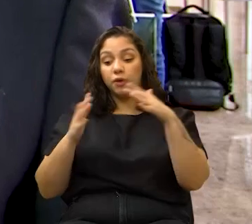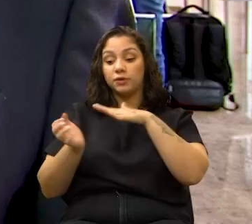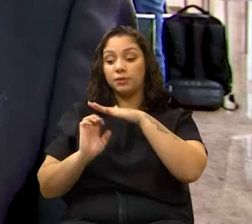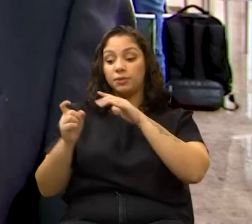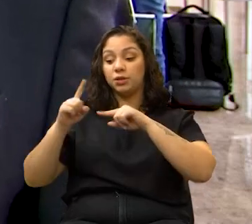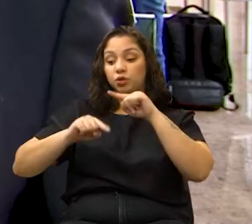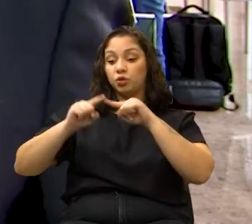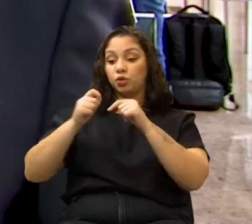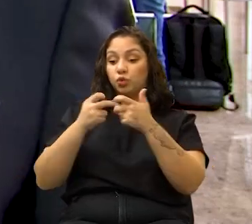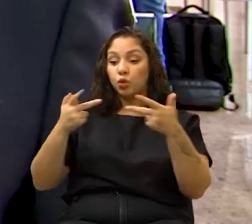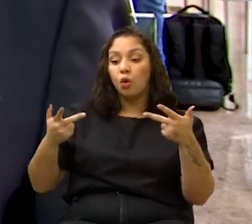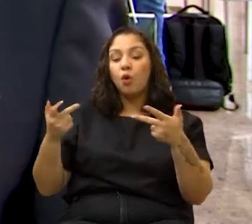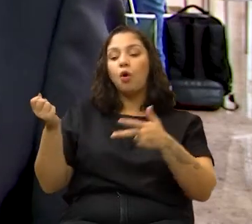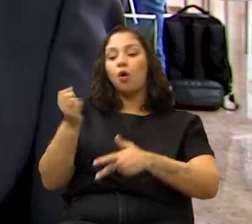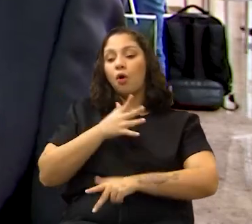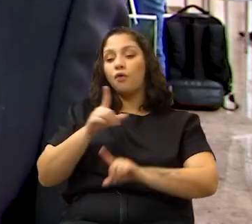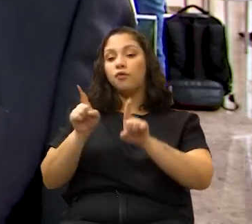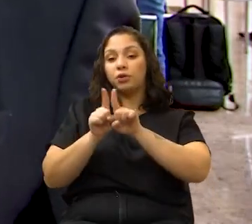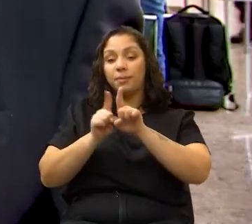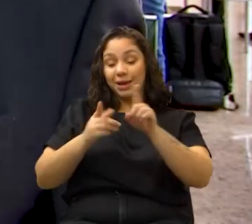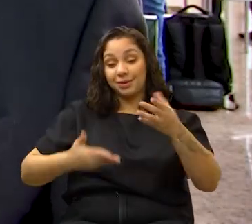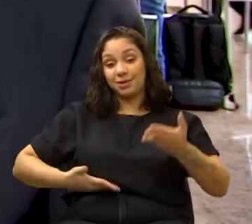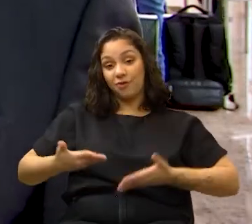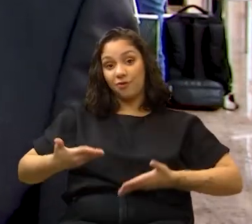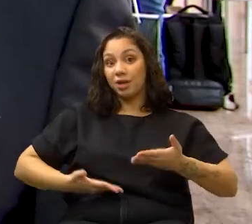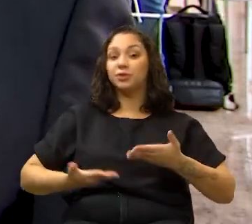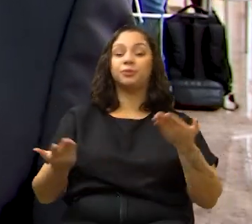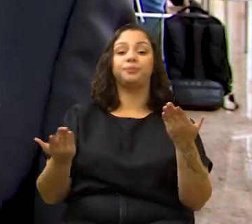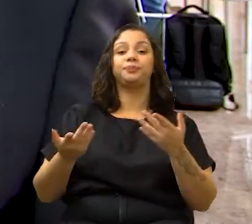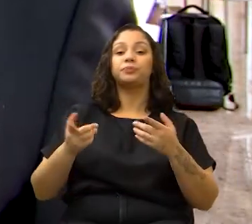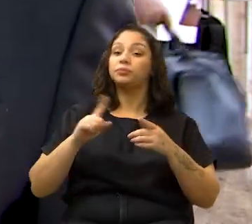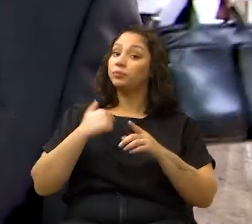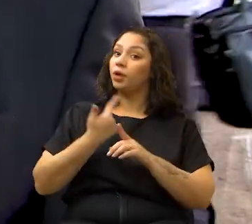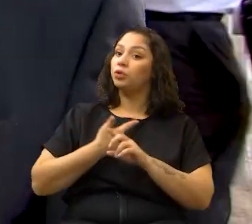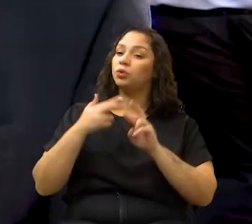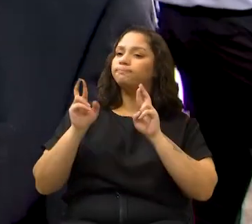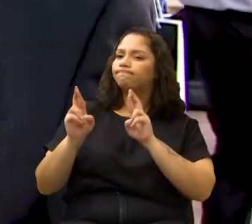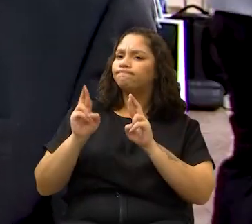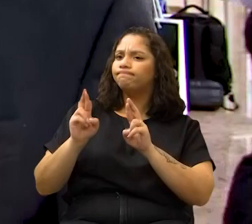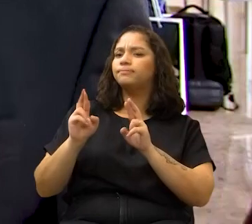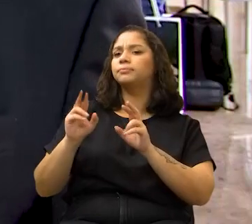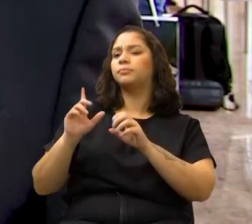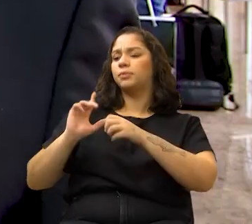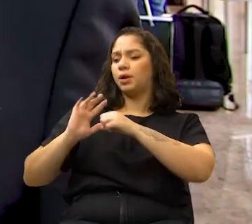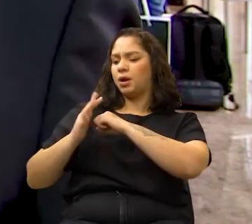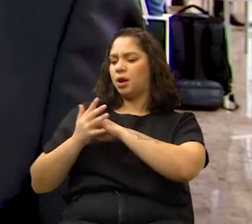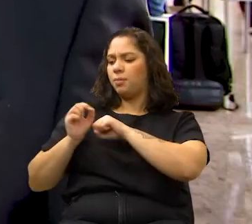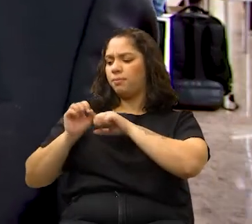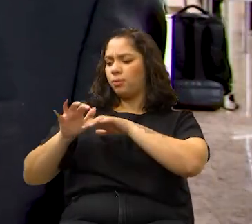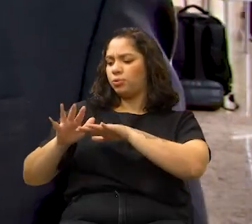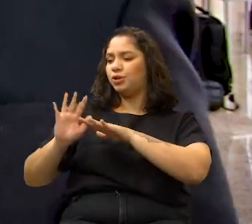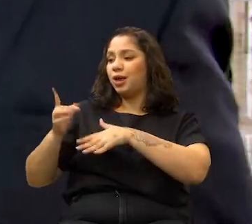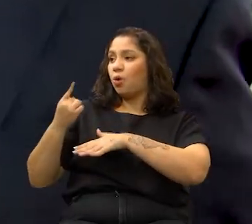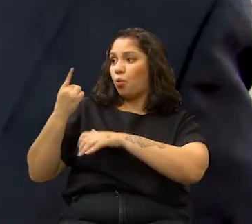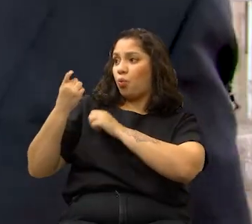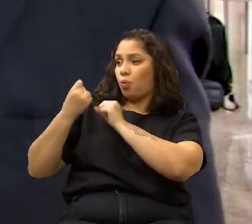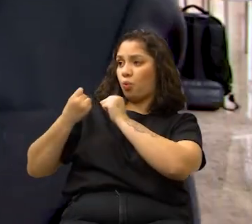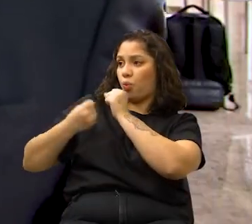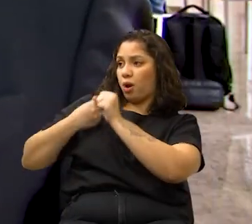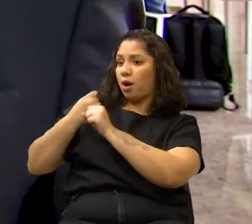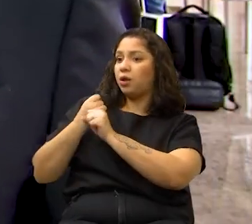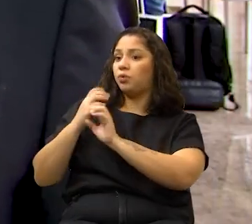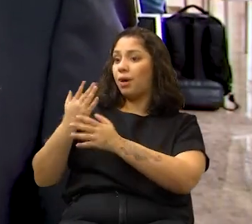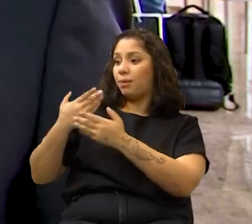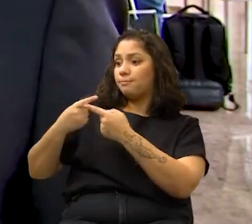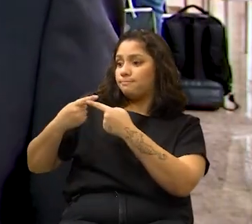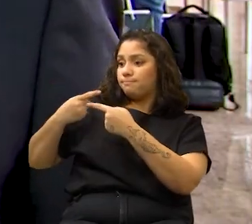novos produtos e novos serviços. Então a expectativa sempre é um período pós-pandemia, um ano, ainda é recente